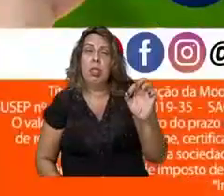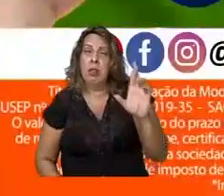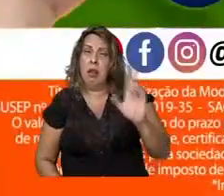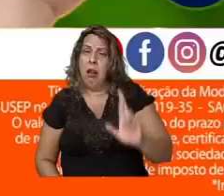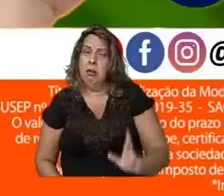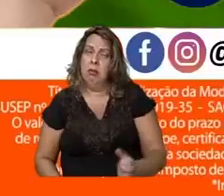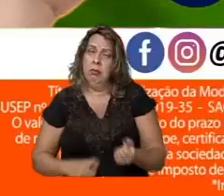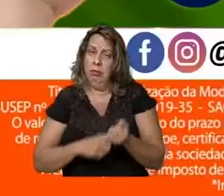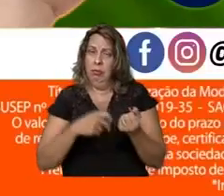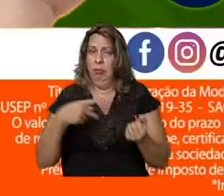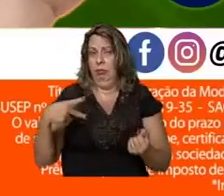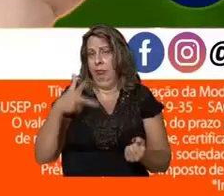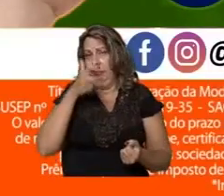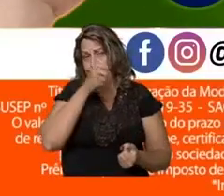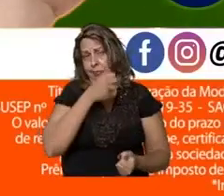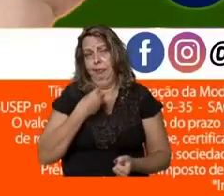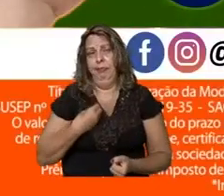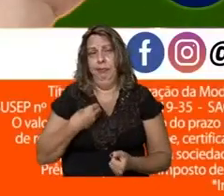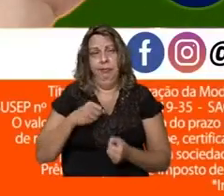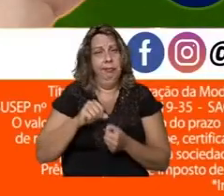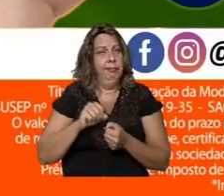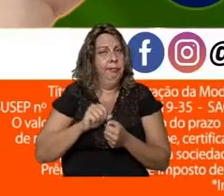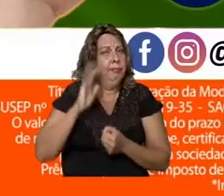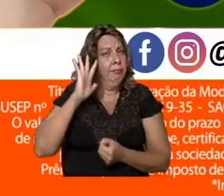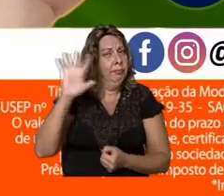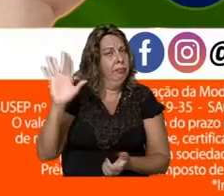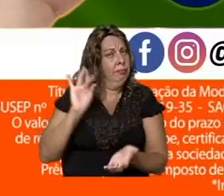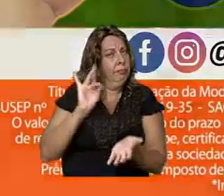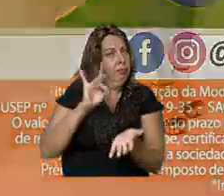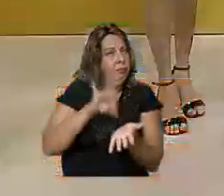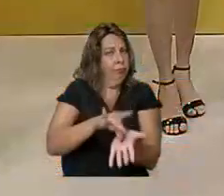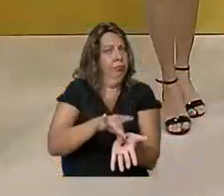Cap, salvando vidas e realizando sonhos!